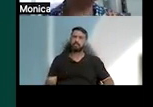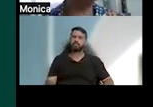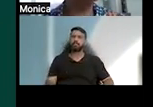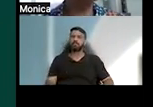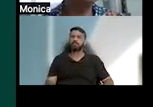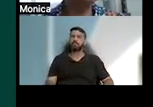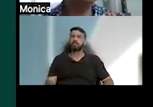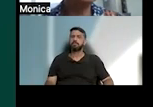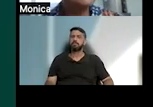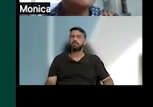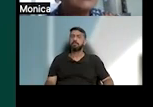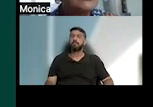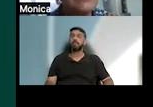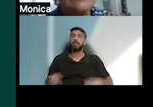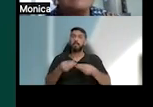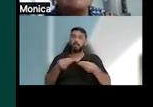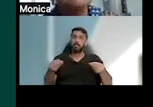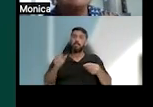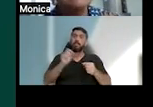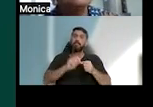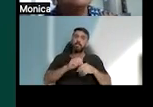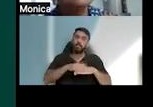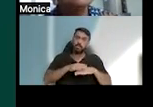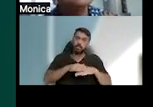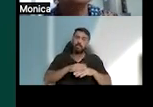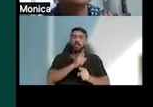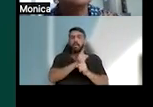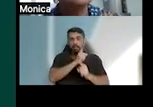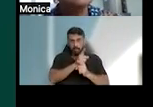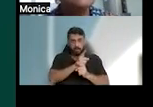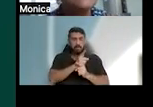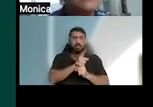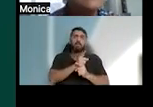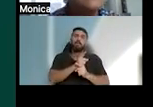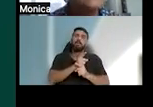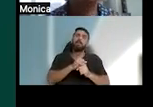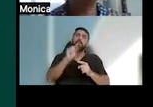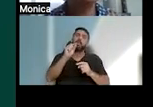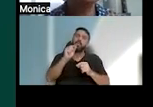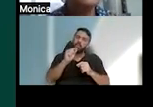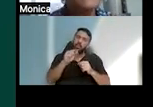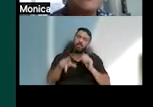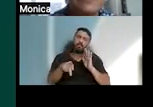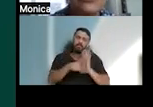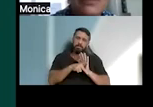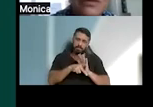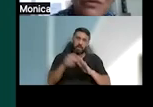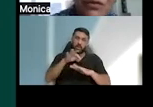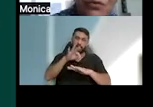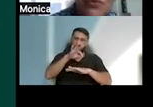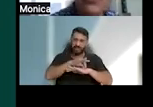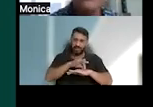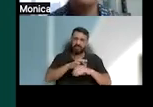olha, o projeto que a gente quer fazer vai ser um kit de detecção de dengue. A gente estava começando